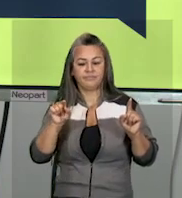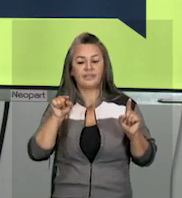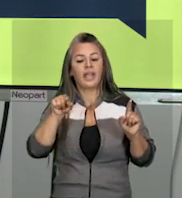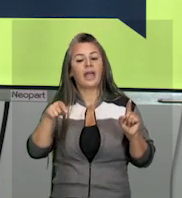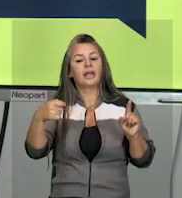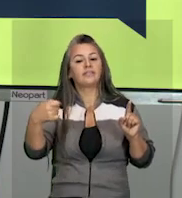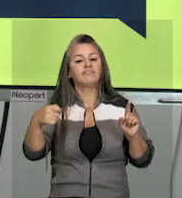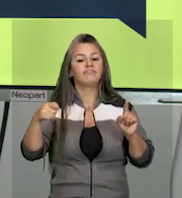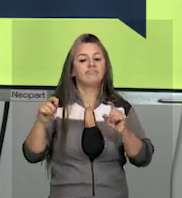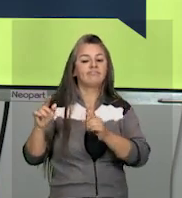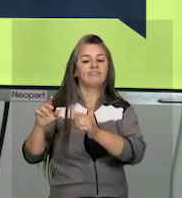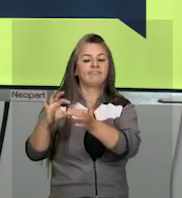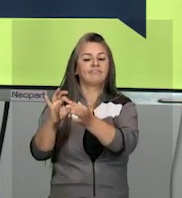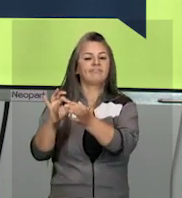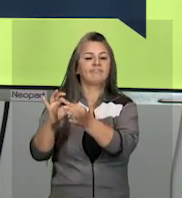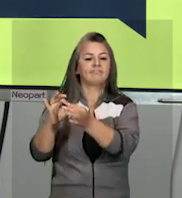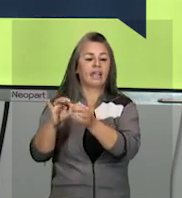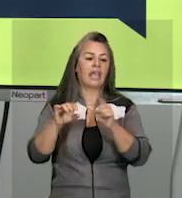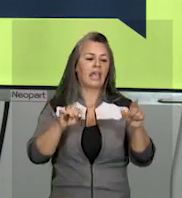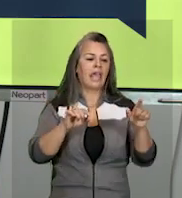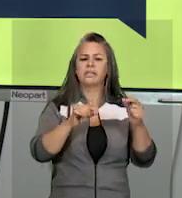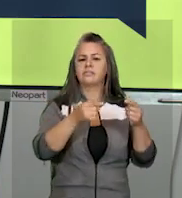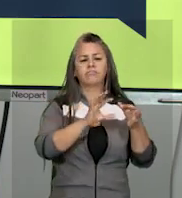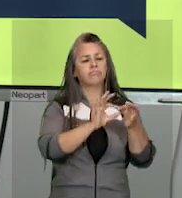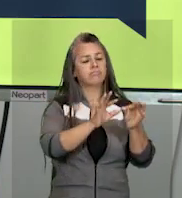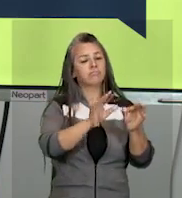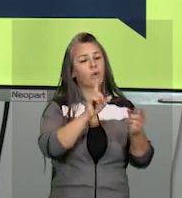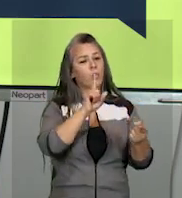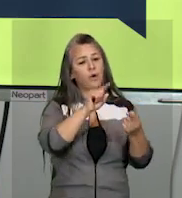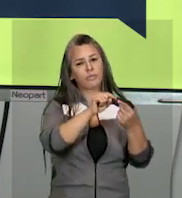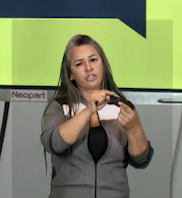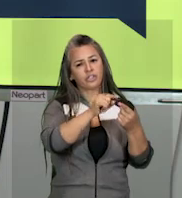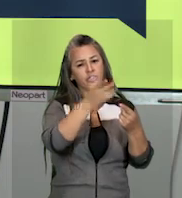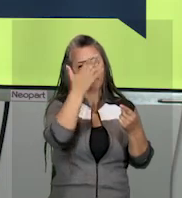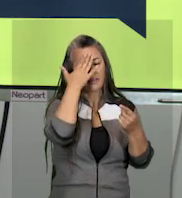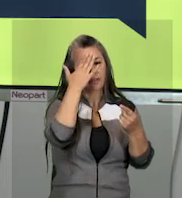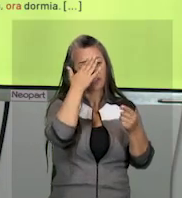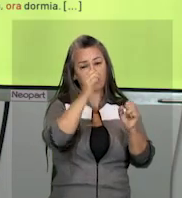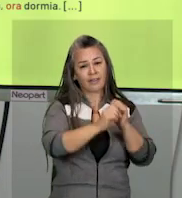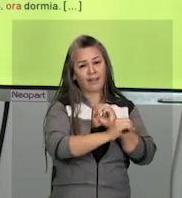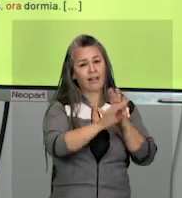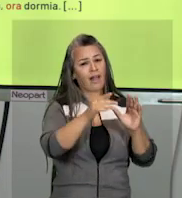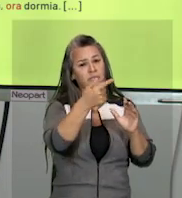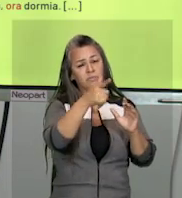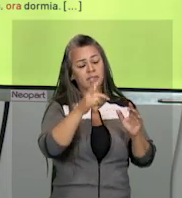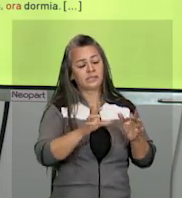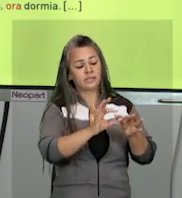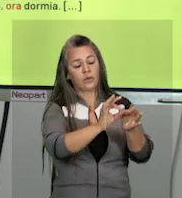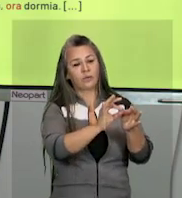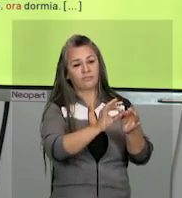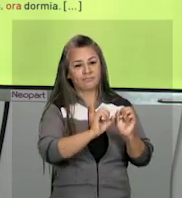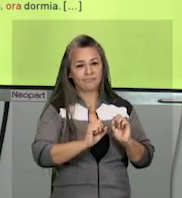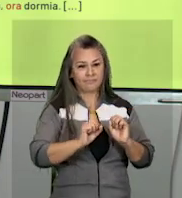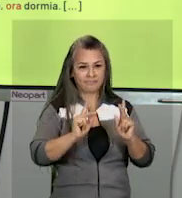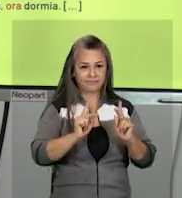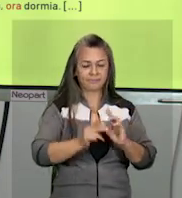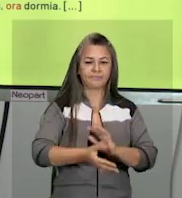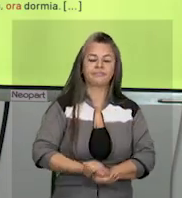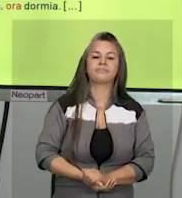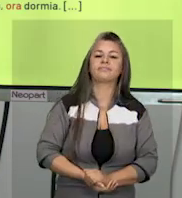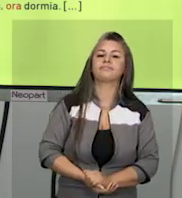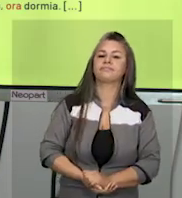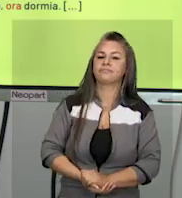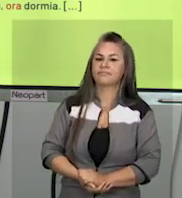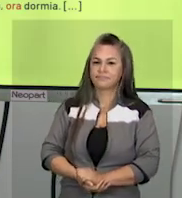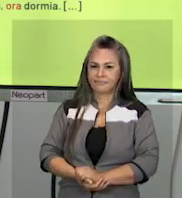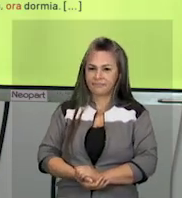dependência entre as frases, entre as orações, ok? Vamos lá. Bom, se nós estamos falando